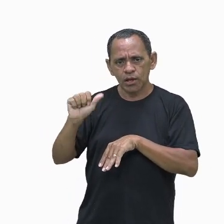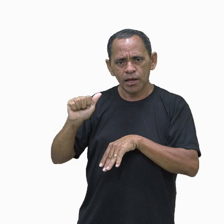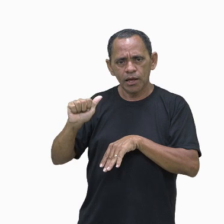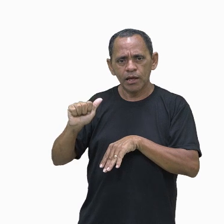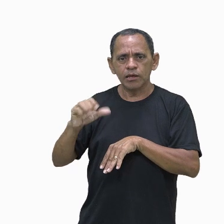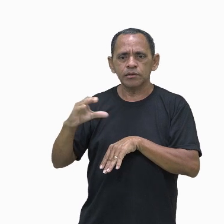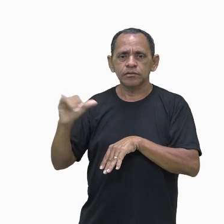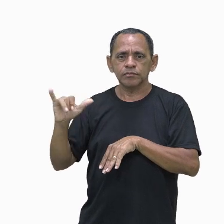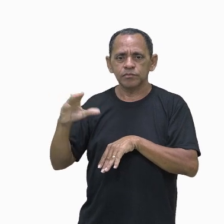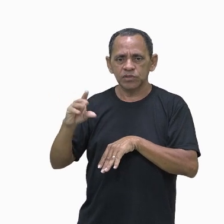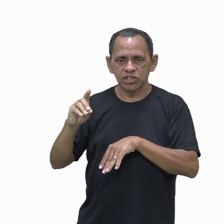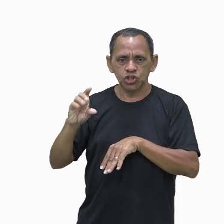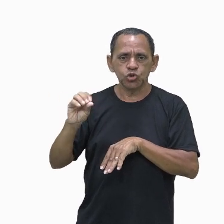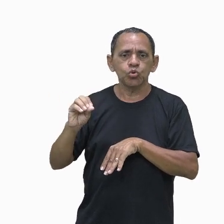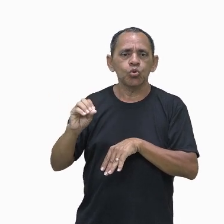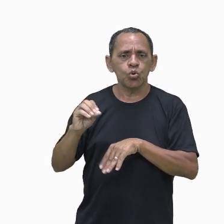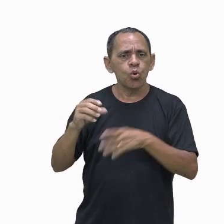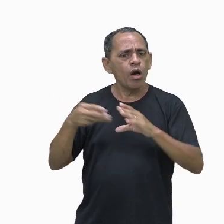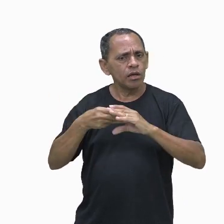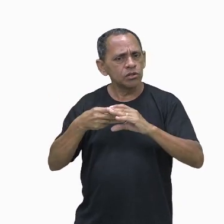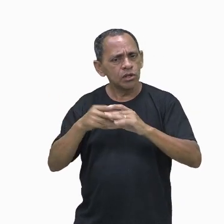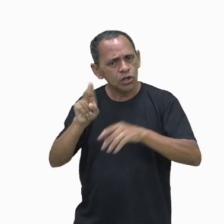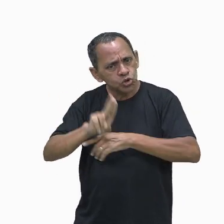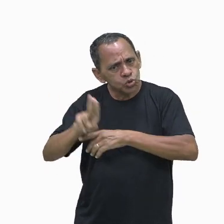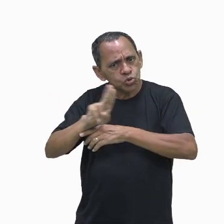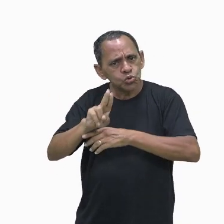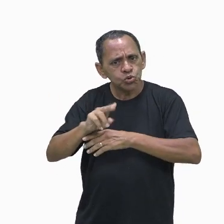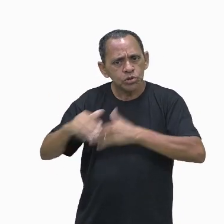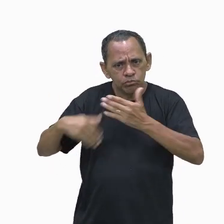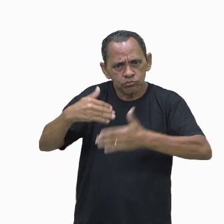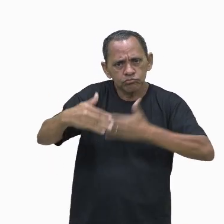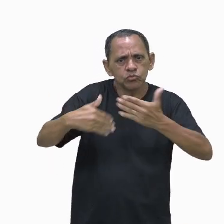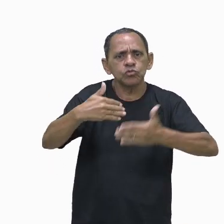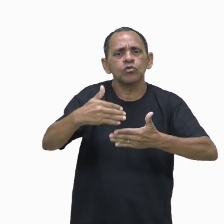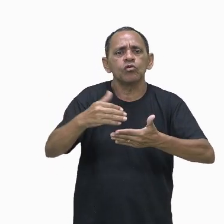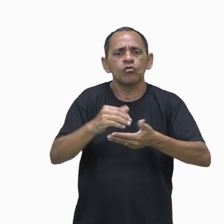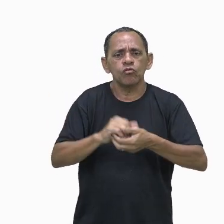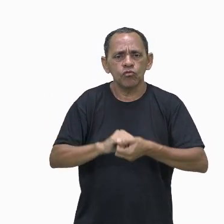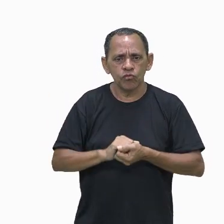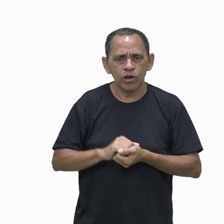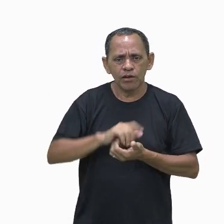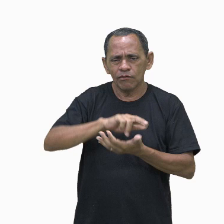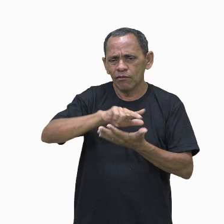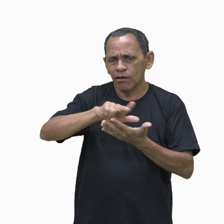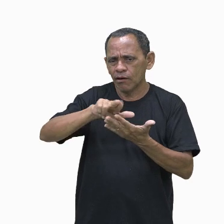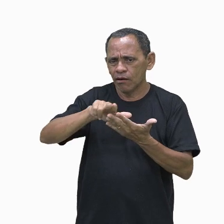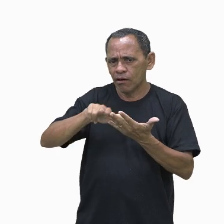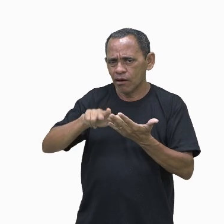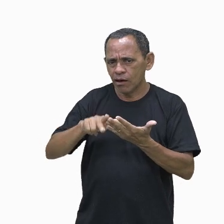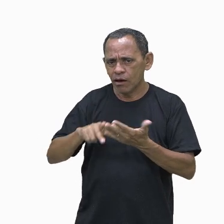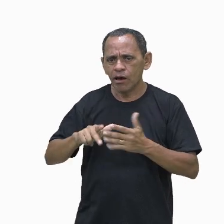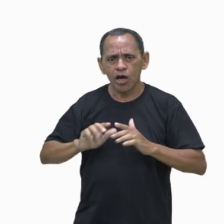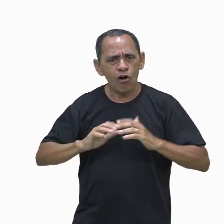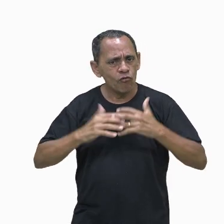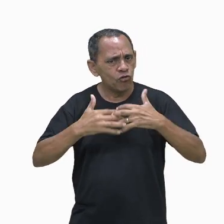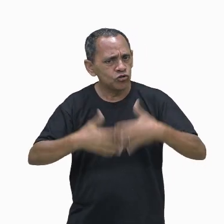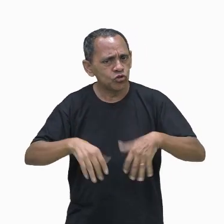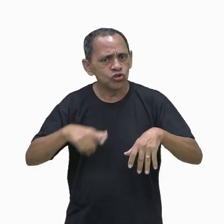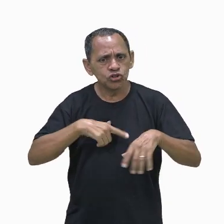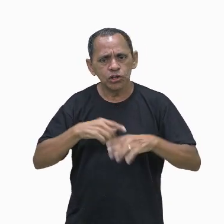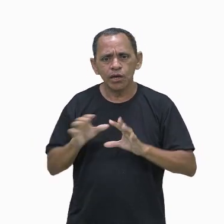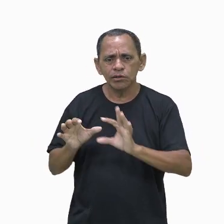células os utilizam para construir as milhares de proteínas existentes. Eles vão se unir por meio de